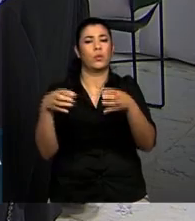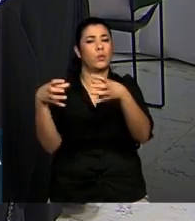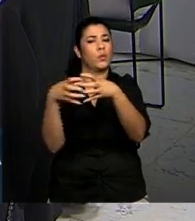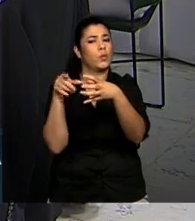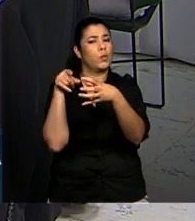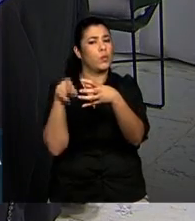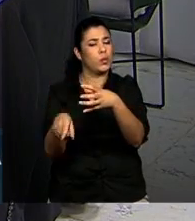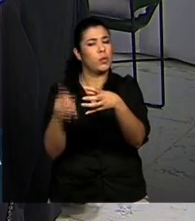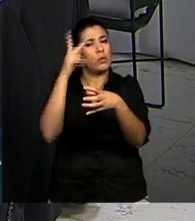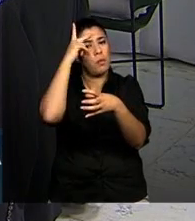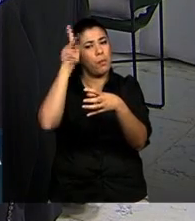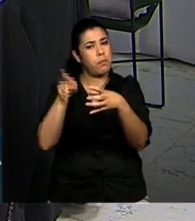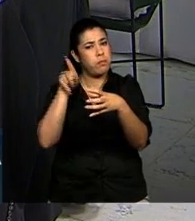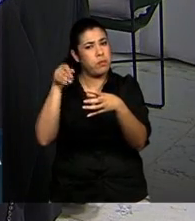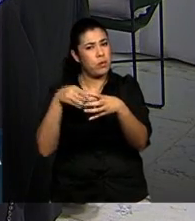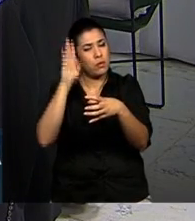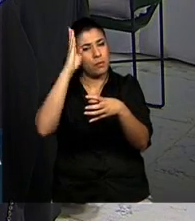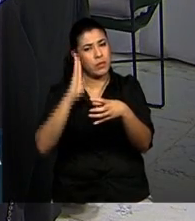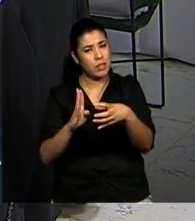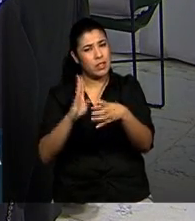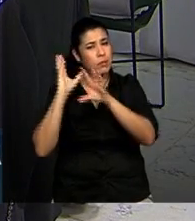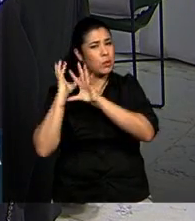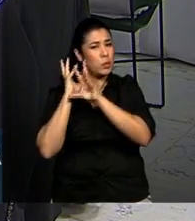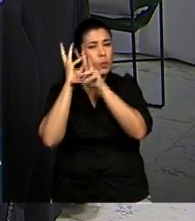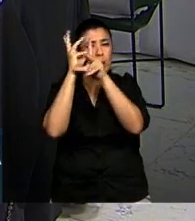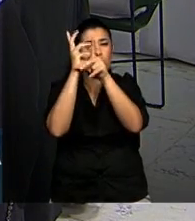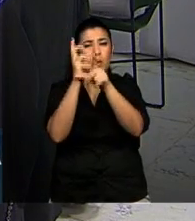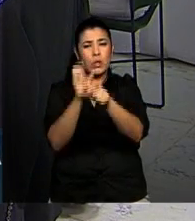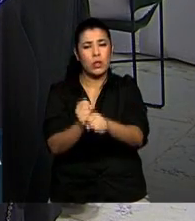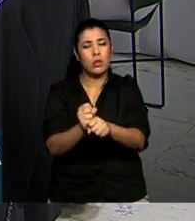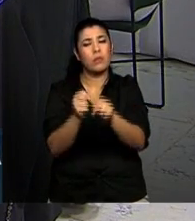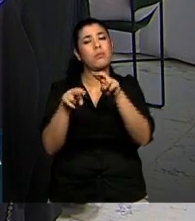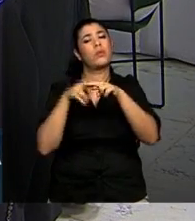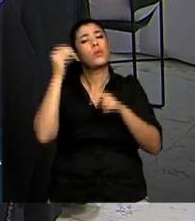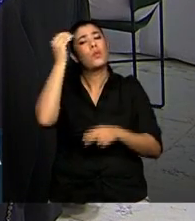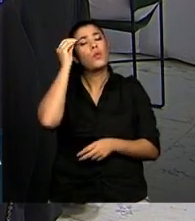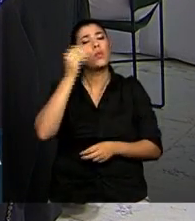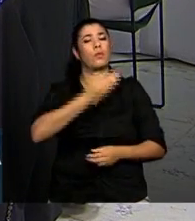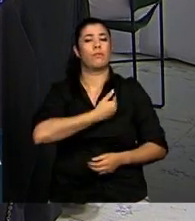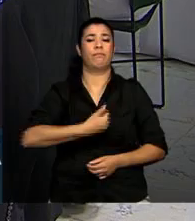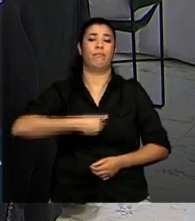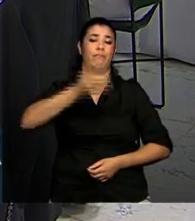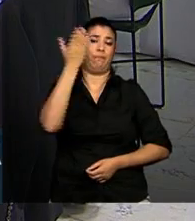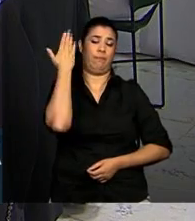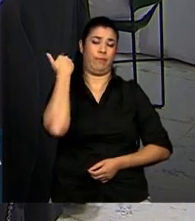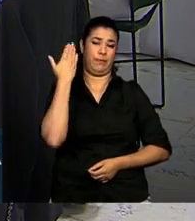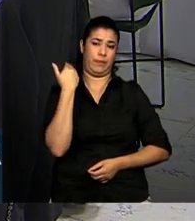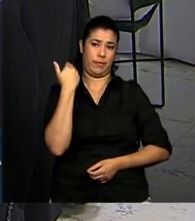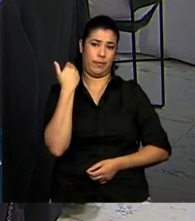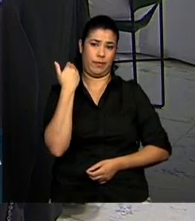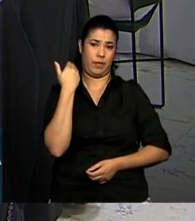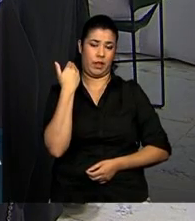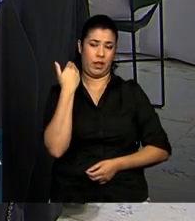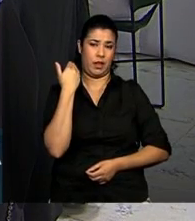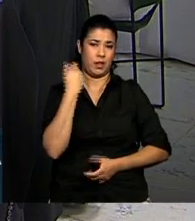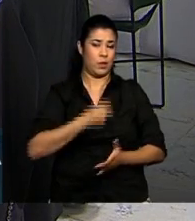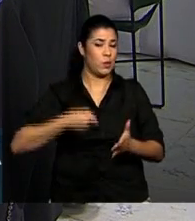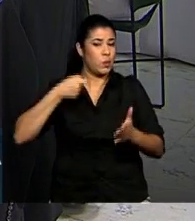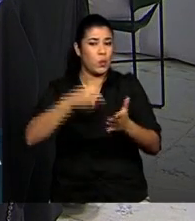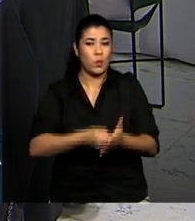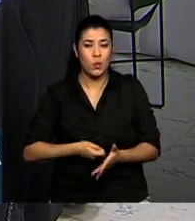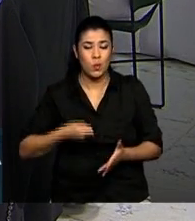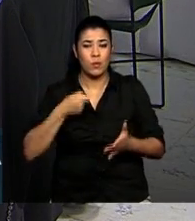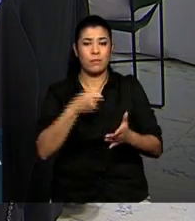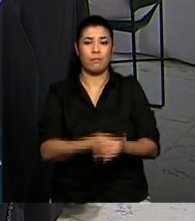foram conflitos produzidos historicamente por governos nós estamos enfrentando esse tema nós temos que